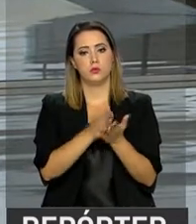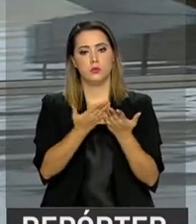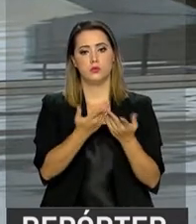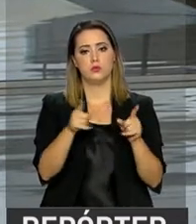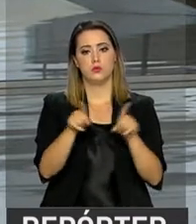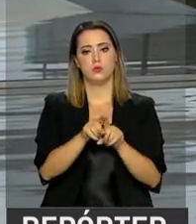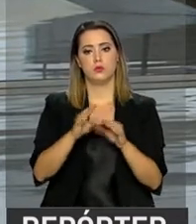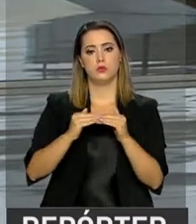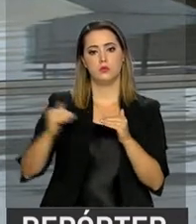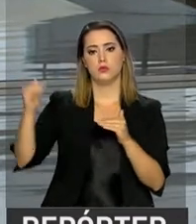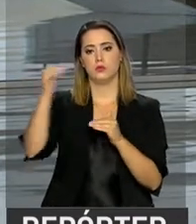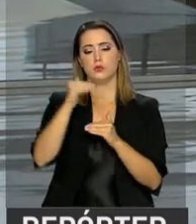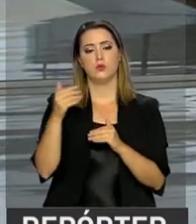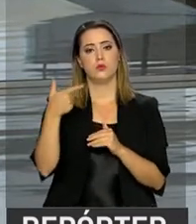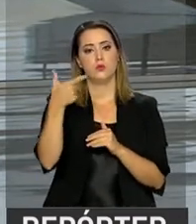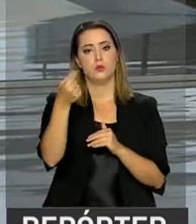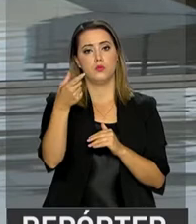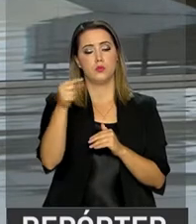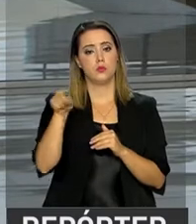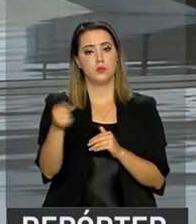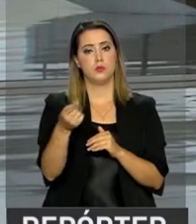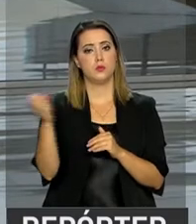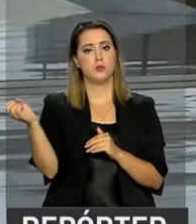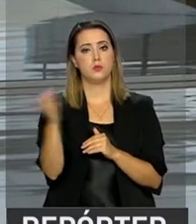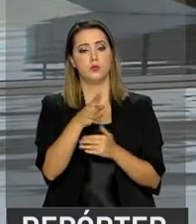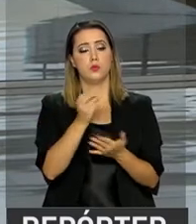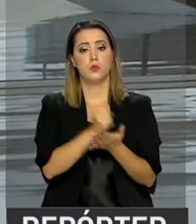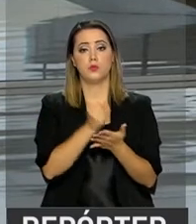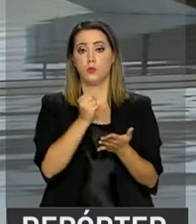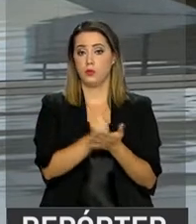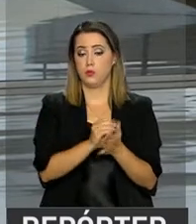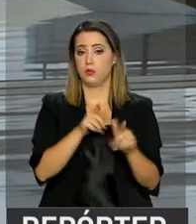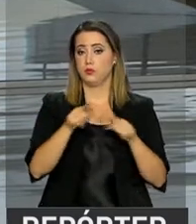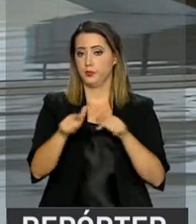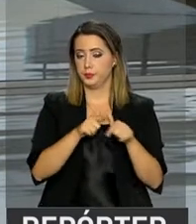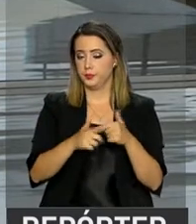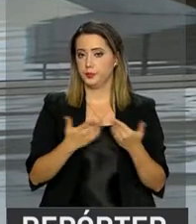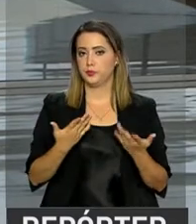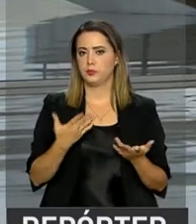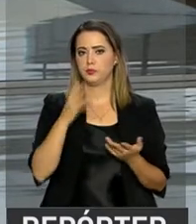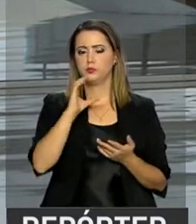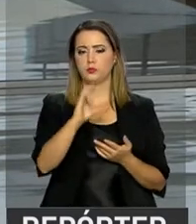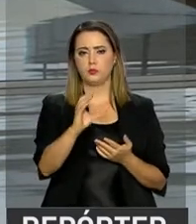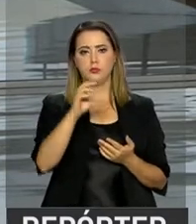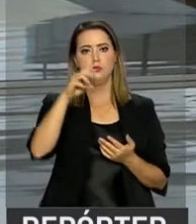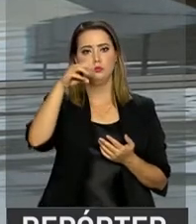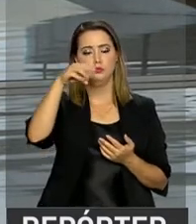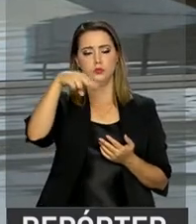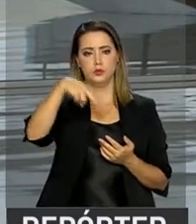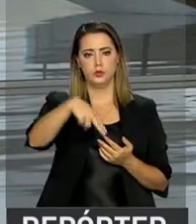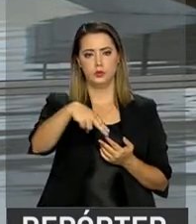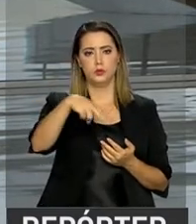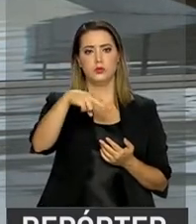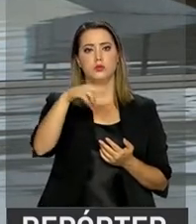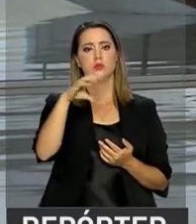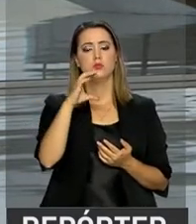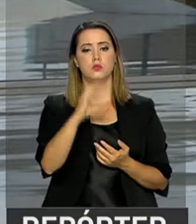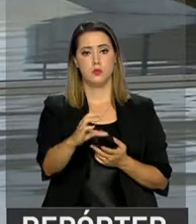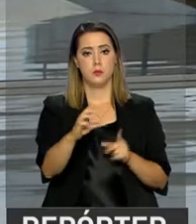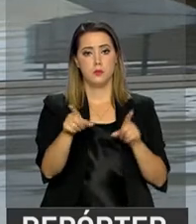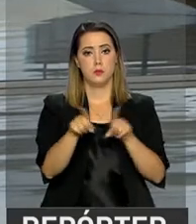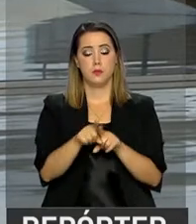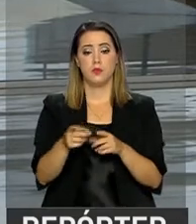de mais de 200 mil novos postos a confederação nacional do comércio também voltou a reafirmar que